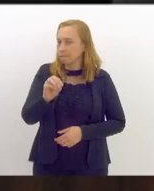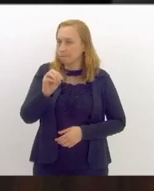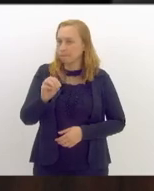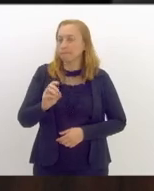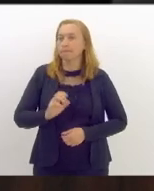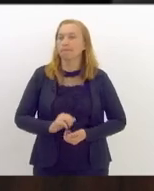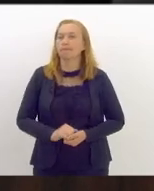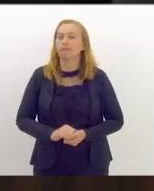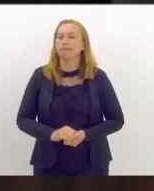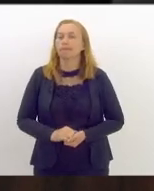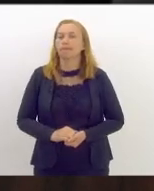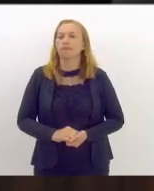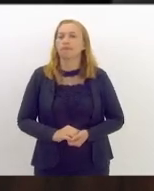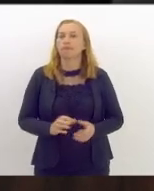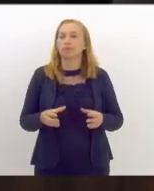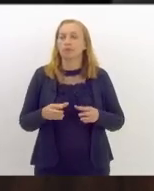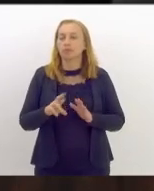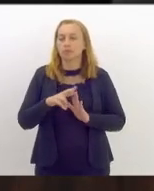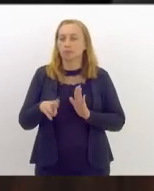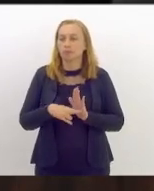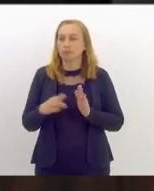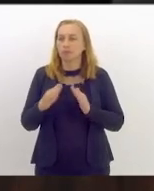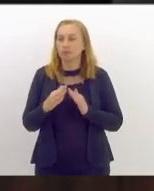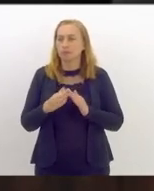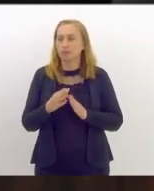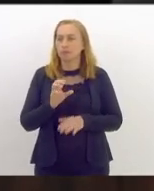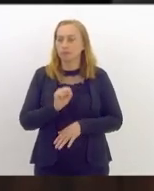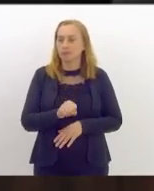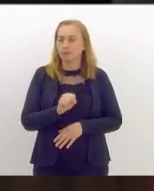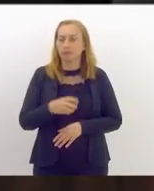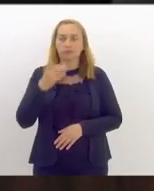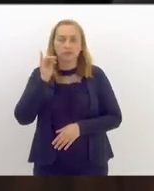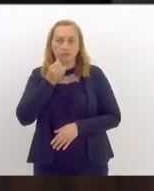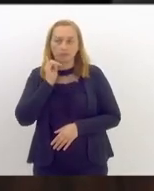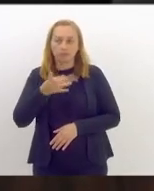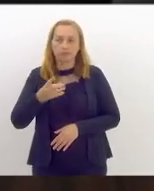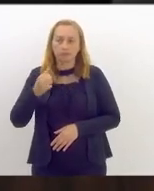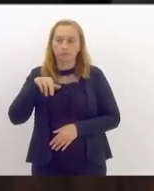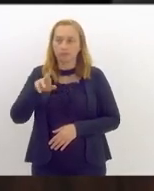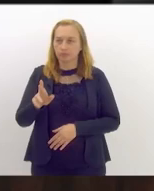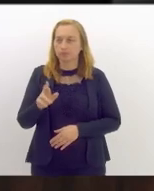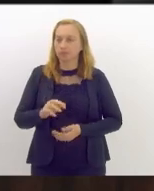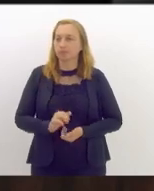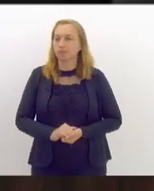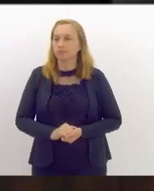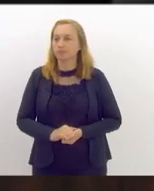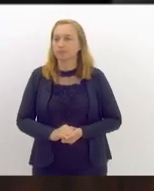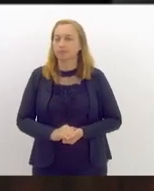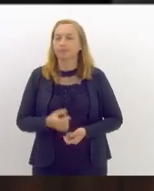do Rio de Janeiro parecida comissão de novas internas e proposições dela todo Deputado Rosenberg